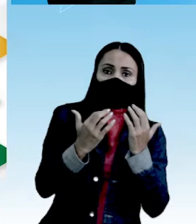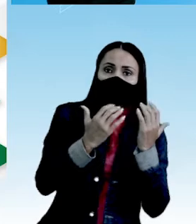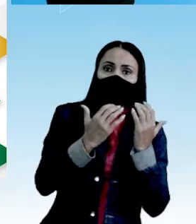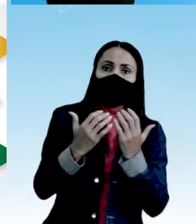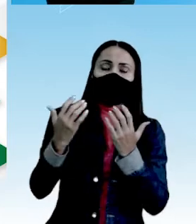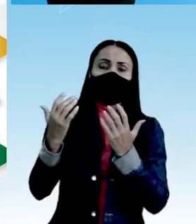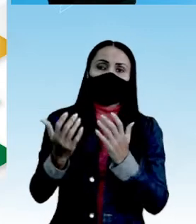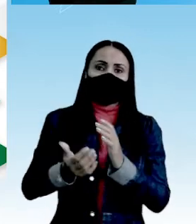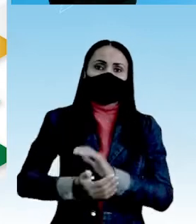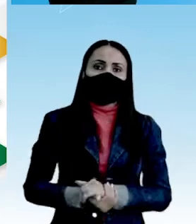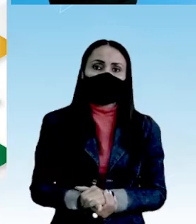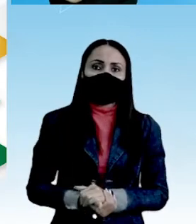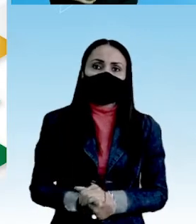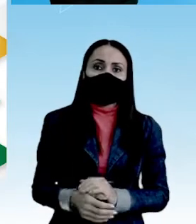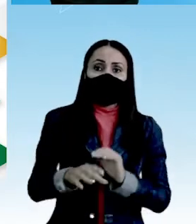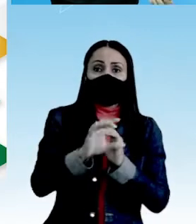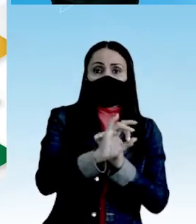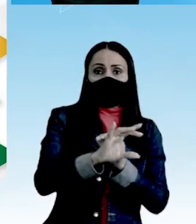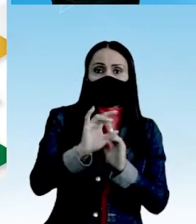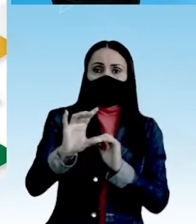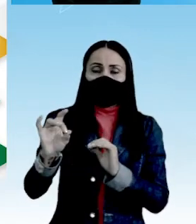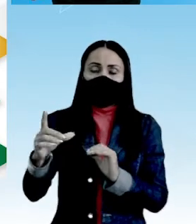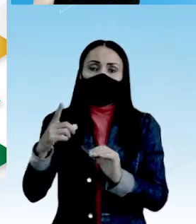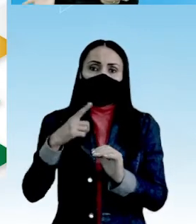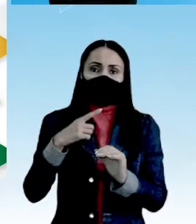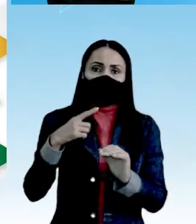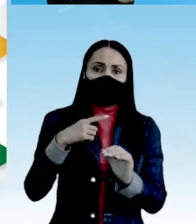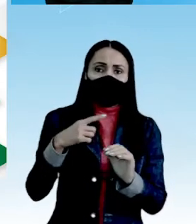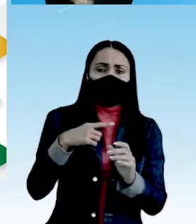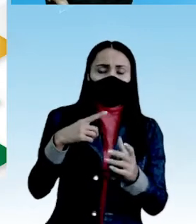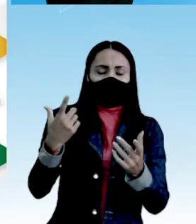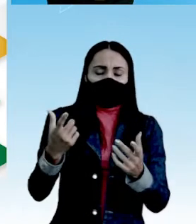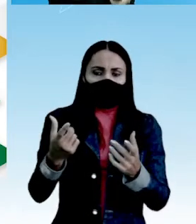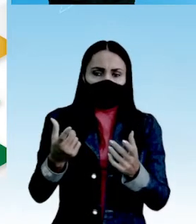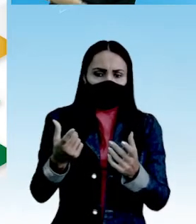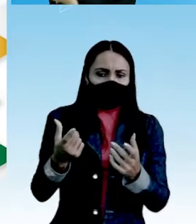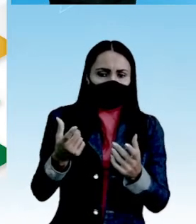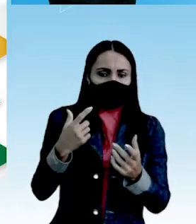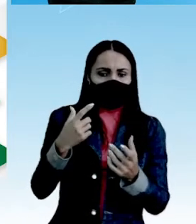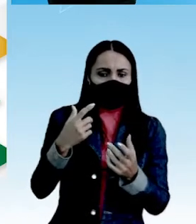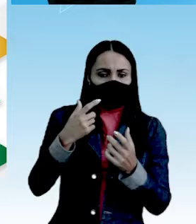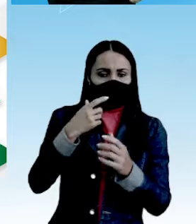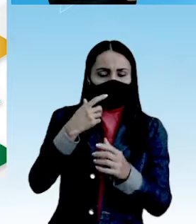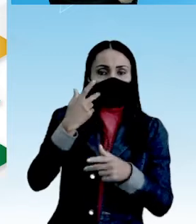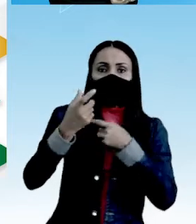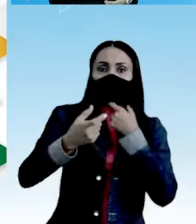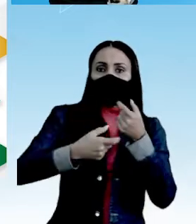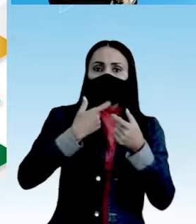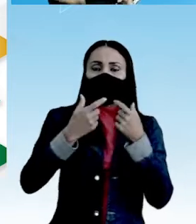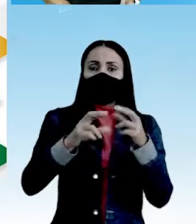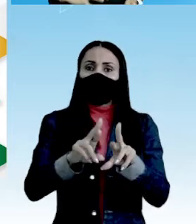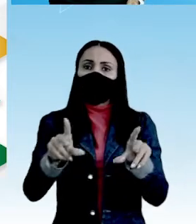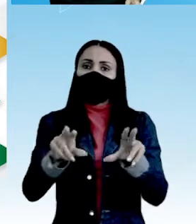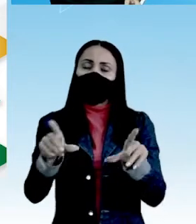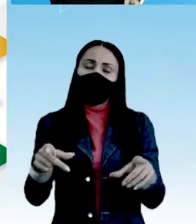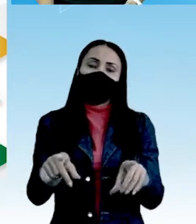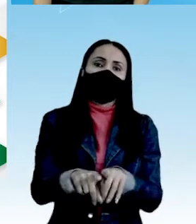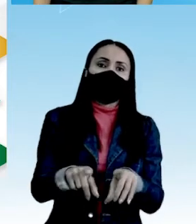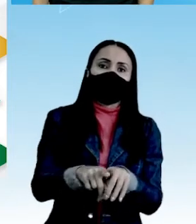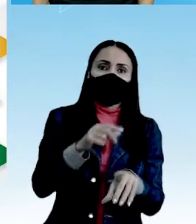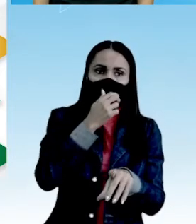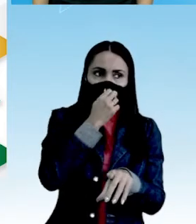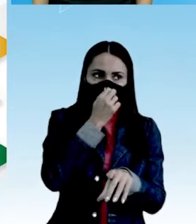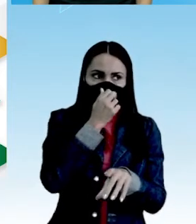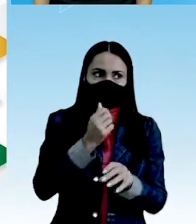contraltos, né? Então, enfim, cada um já vai ter um tom diferente. Então, como os instrumentos, a voz também ela vai ser diferente, né, para